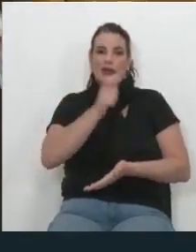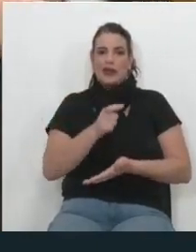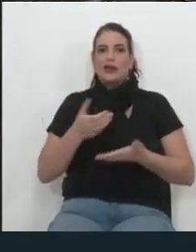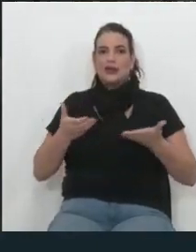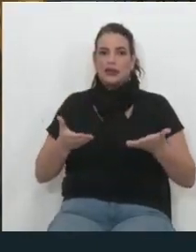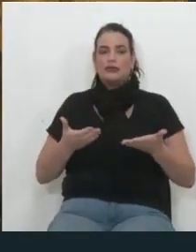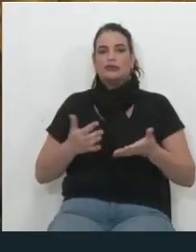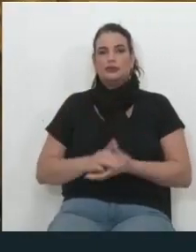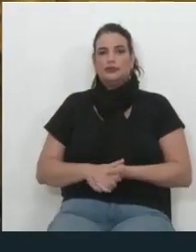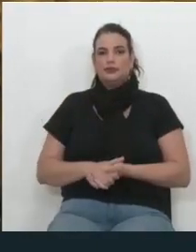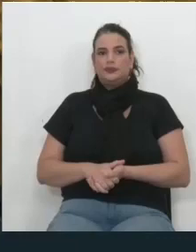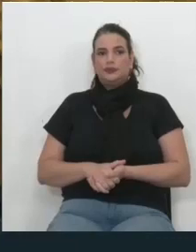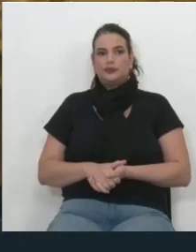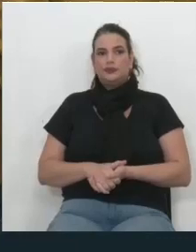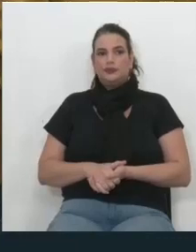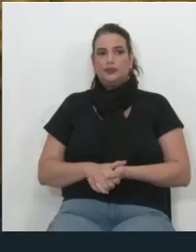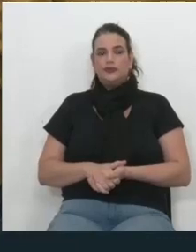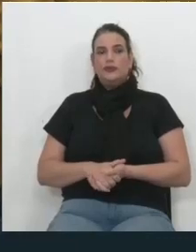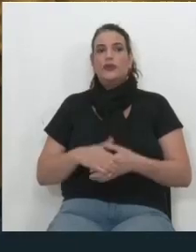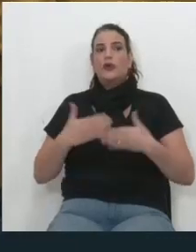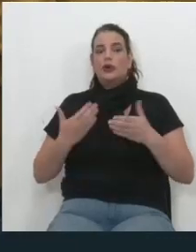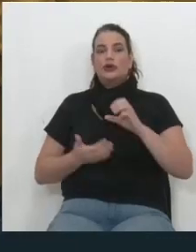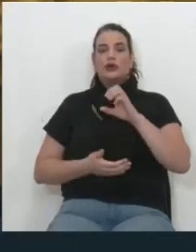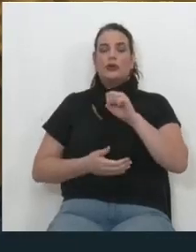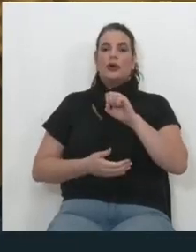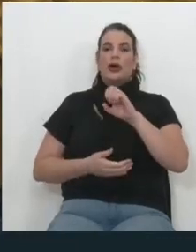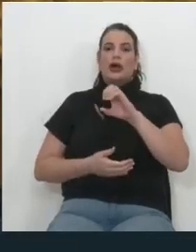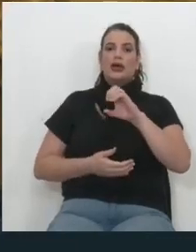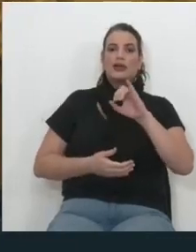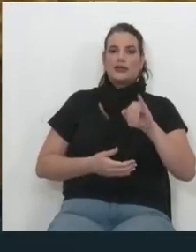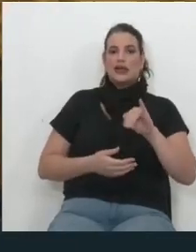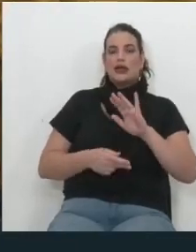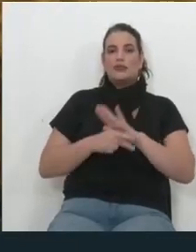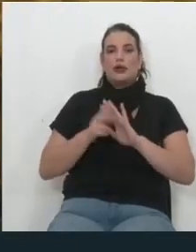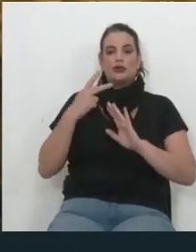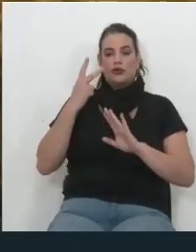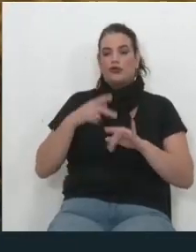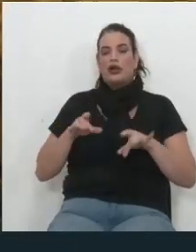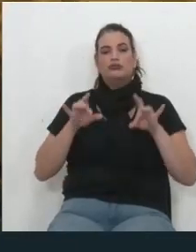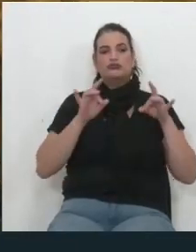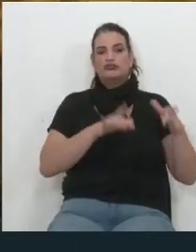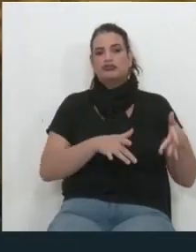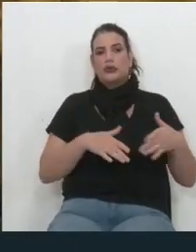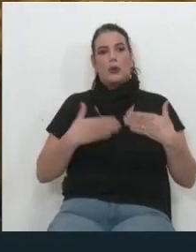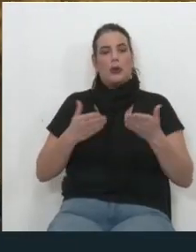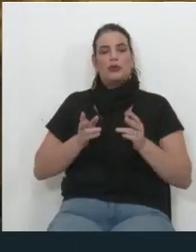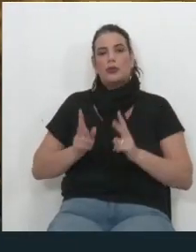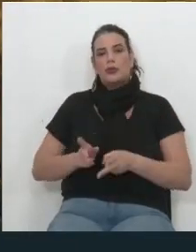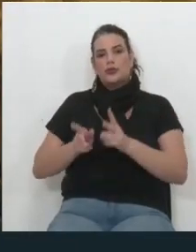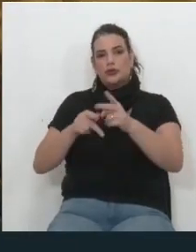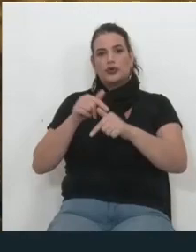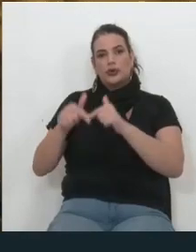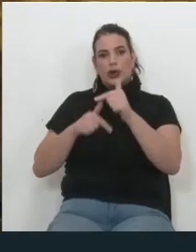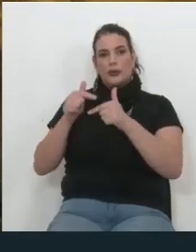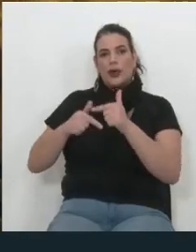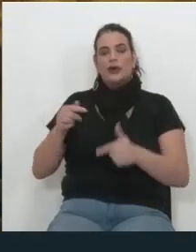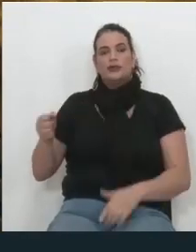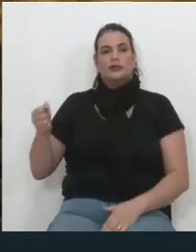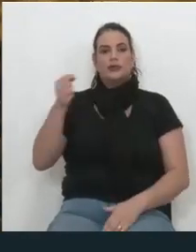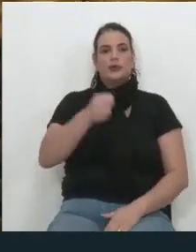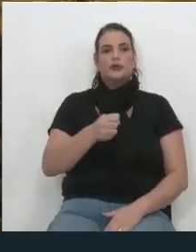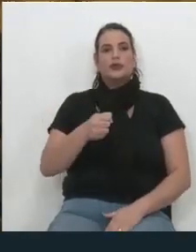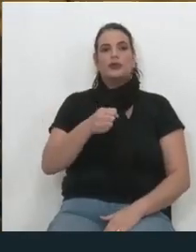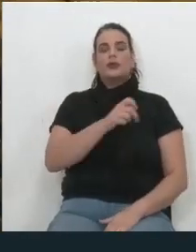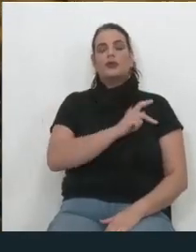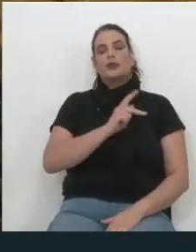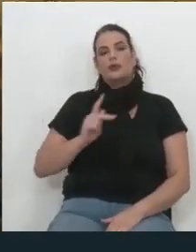SEI manda ela para o ralo, ou já sequencia os trabalhos com a indicação pelo próprio presidente da casa